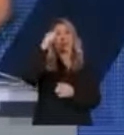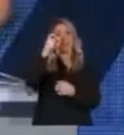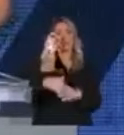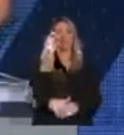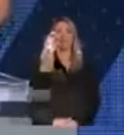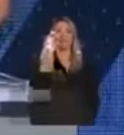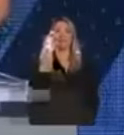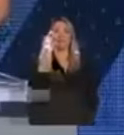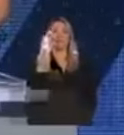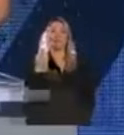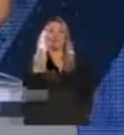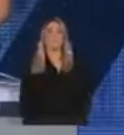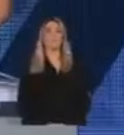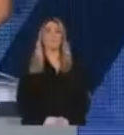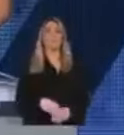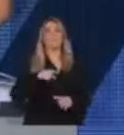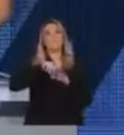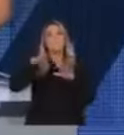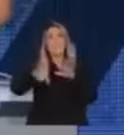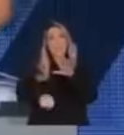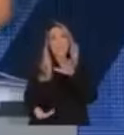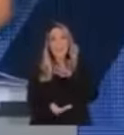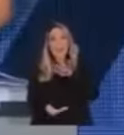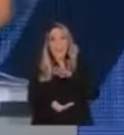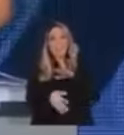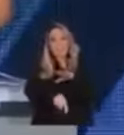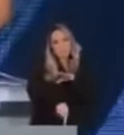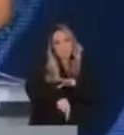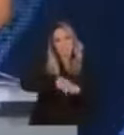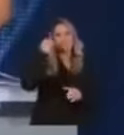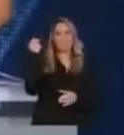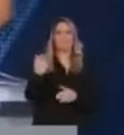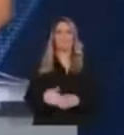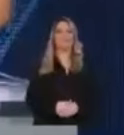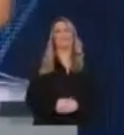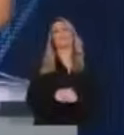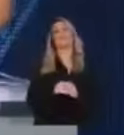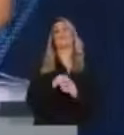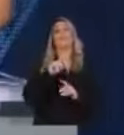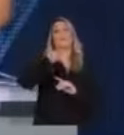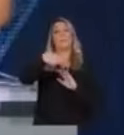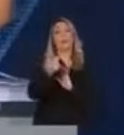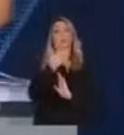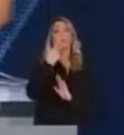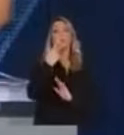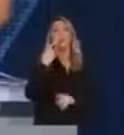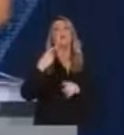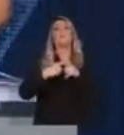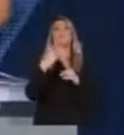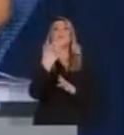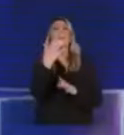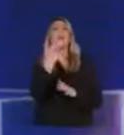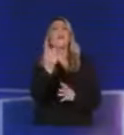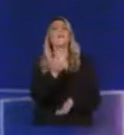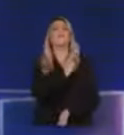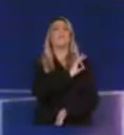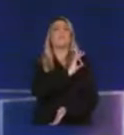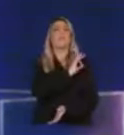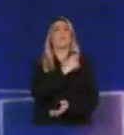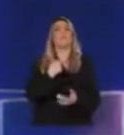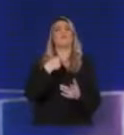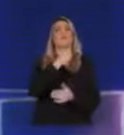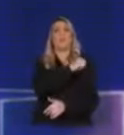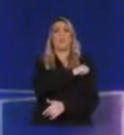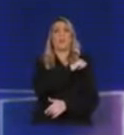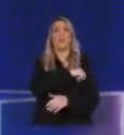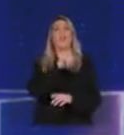sorteio vou tirar bem daqui de baixo próximo a dizer por quer ser prefeito do Rio de Janeiro é